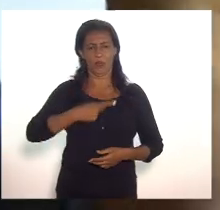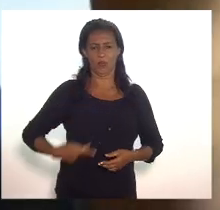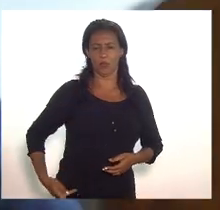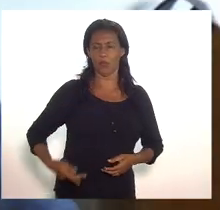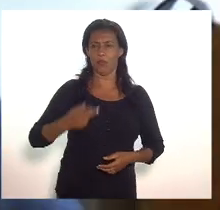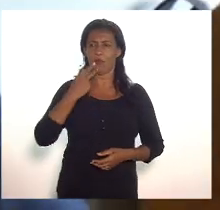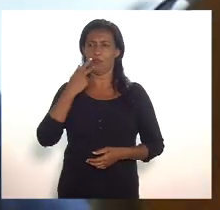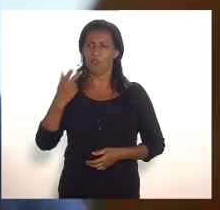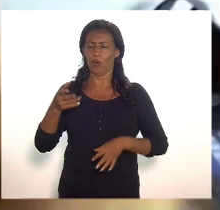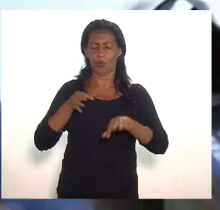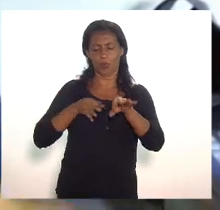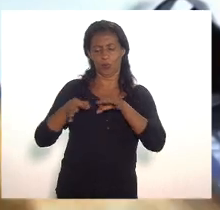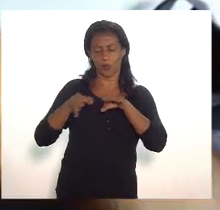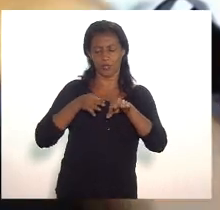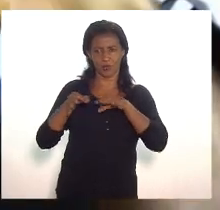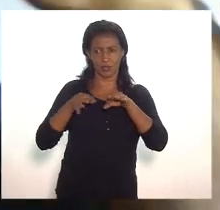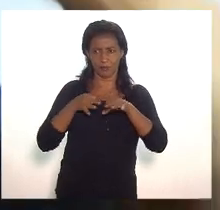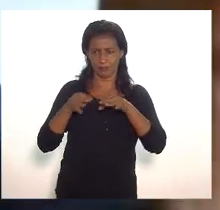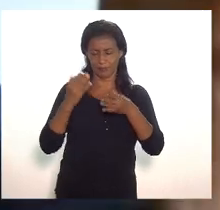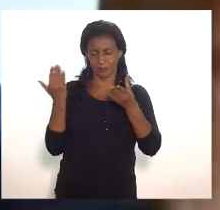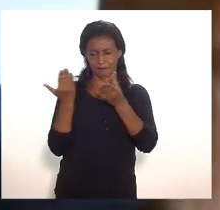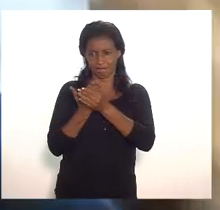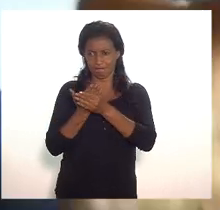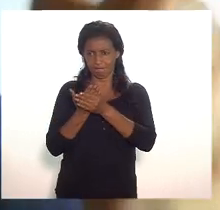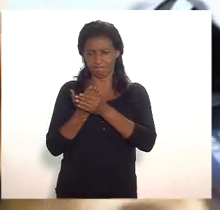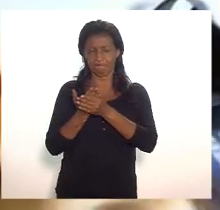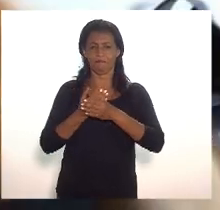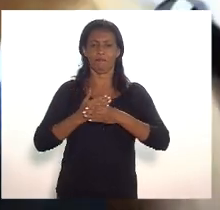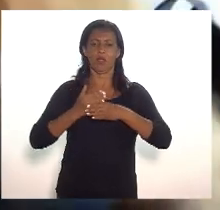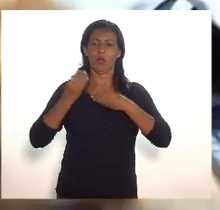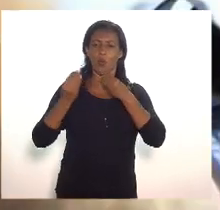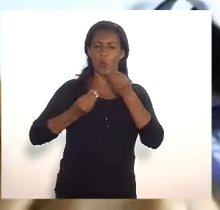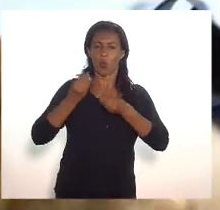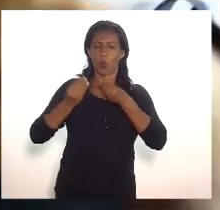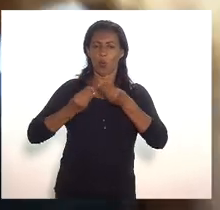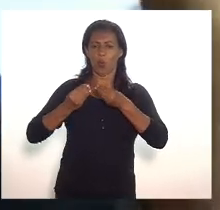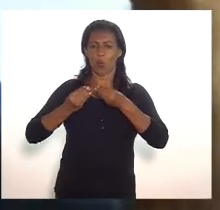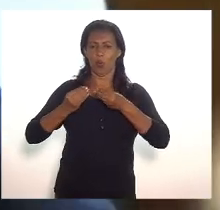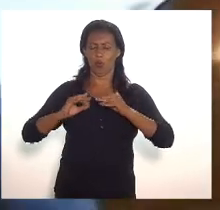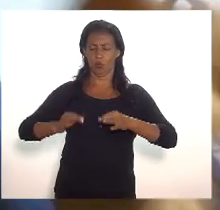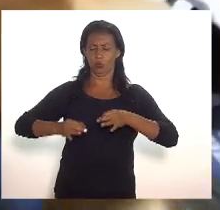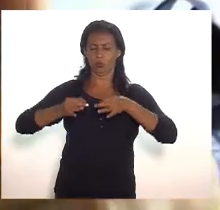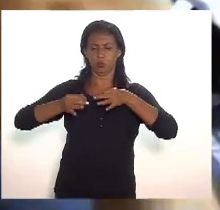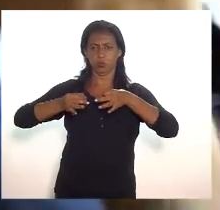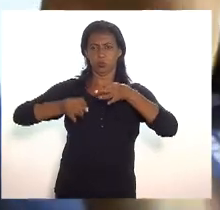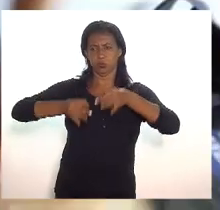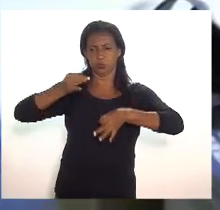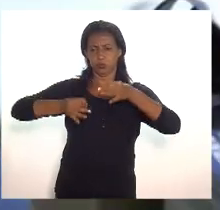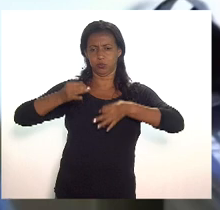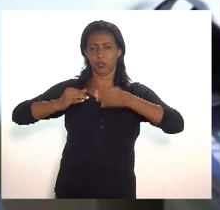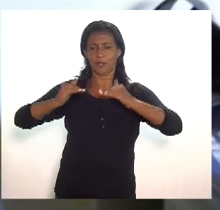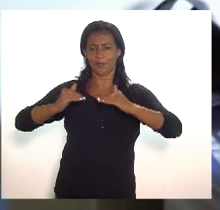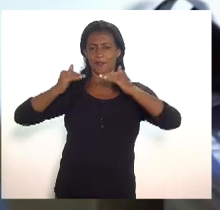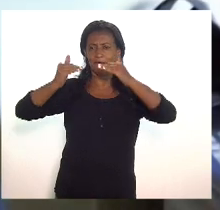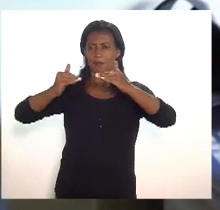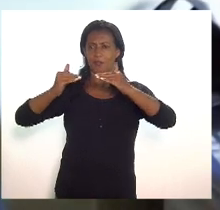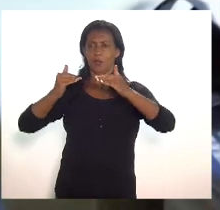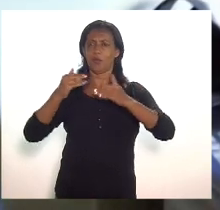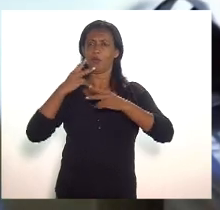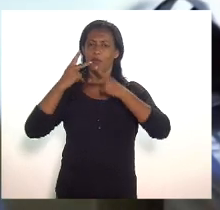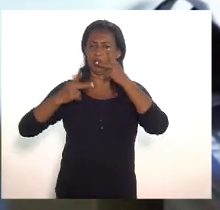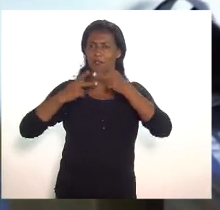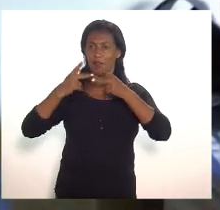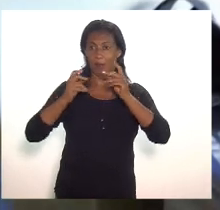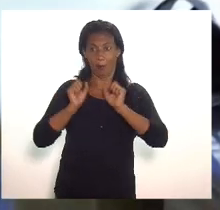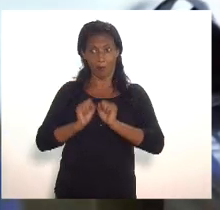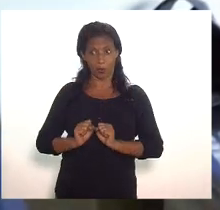falou no processo, como é de hábito, né? Os desembargadores sempre mandam o Ministério Público falar. Mas o Poder